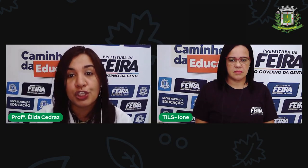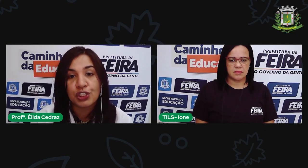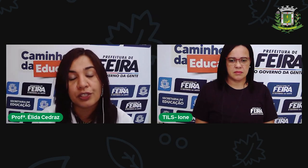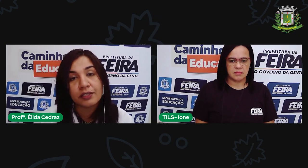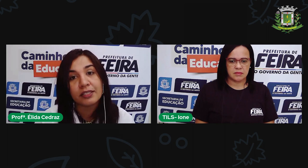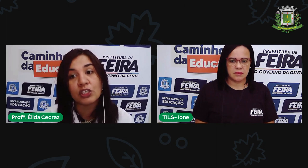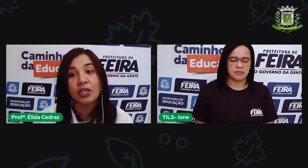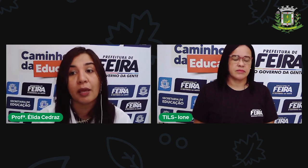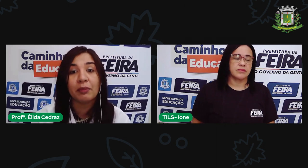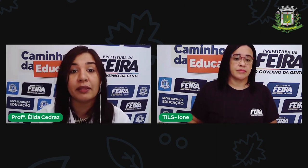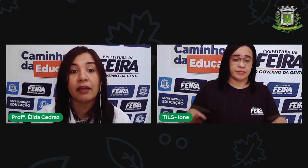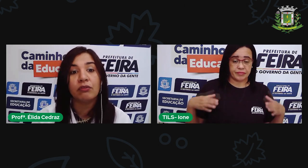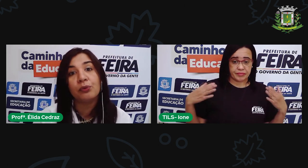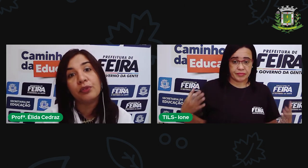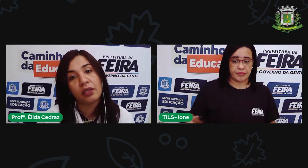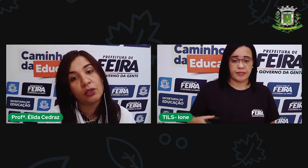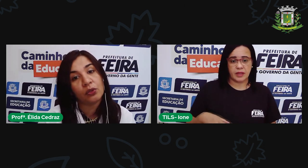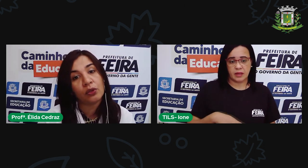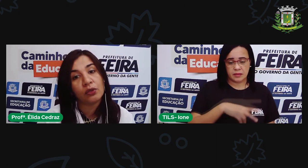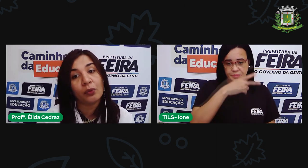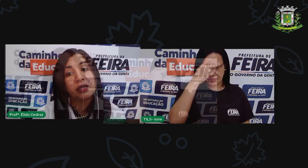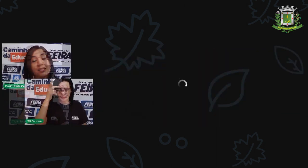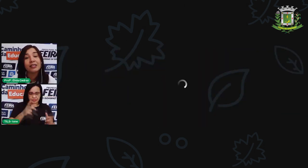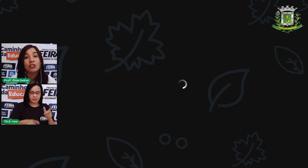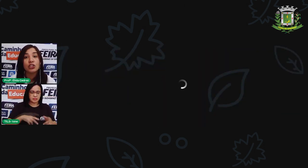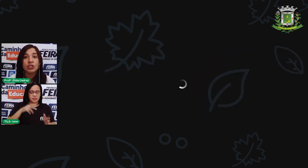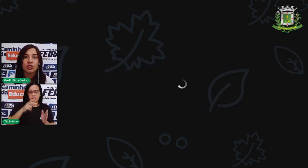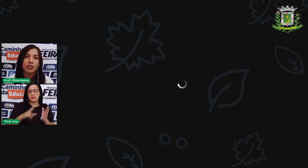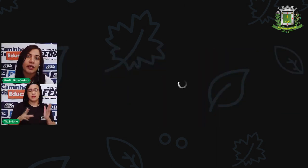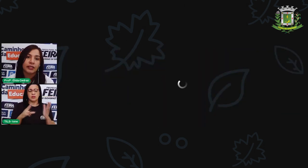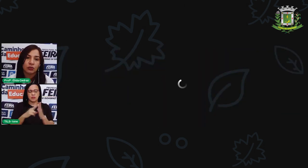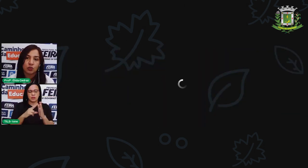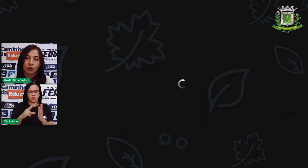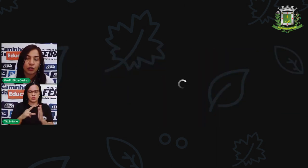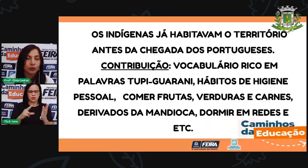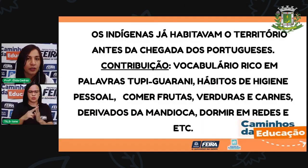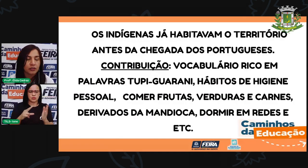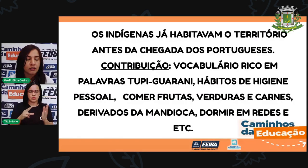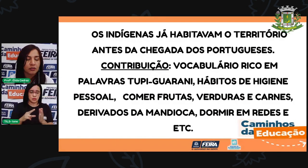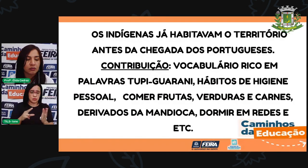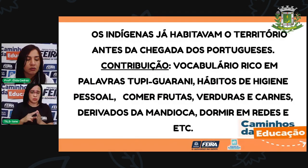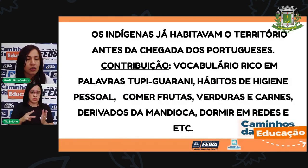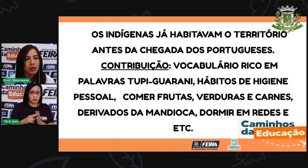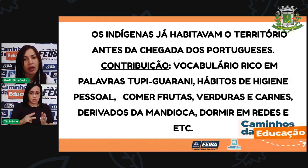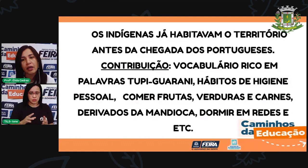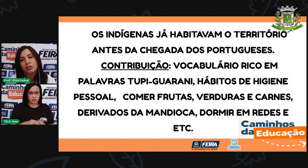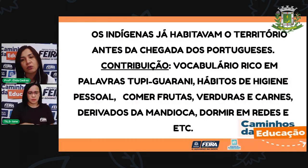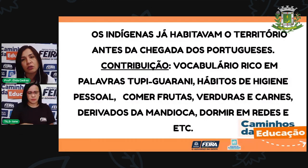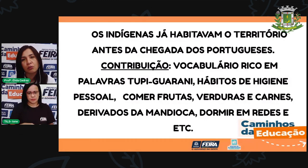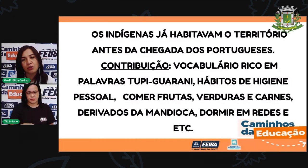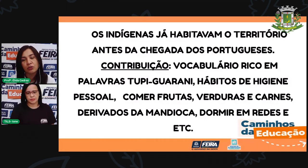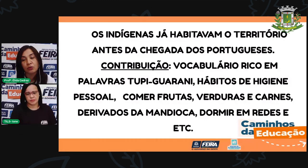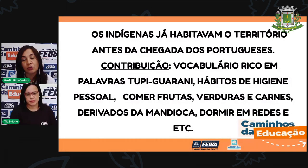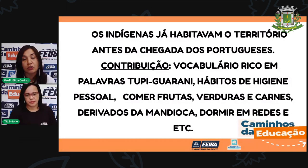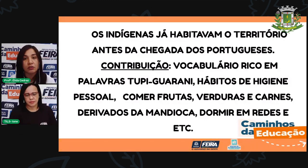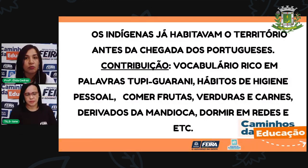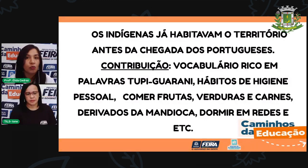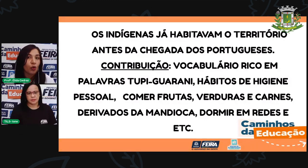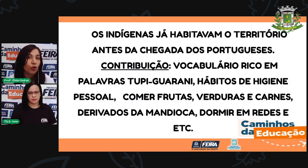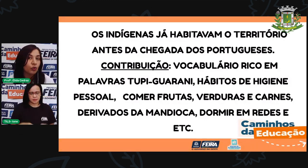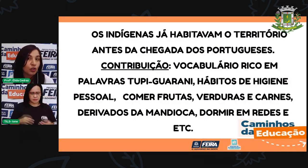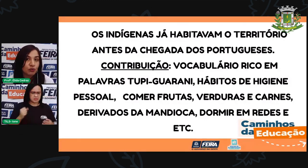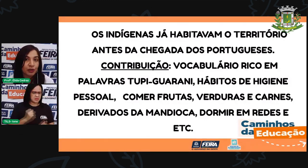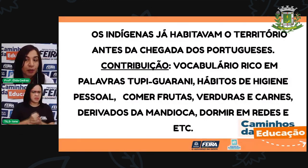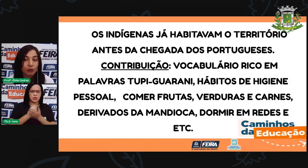indígenas já habitavam o território antes da chegada dos portugueses. As contribuições.